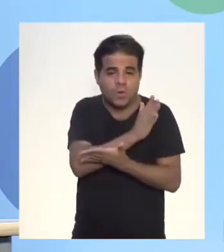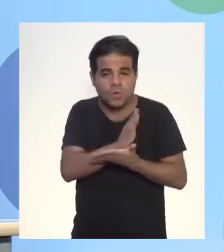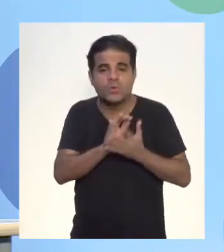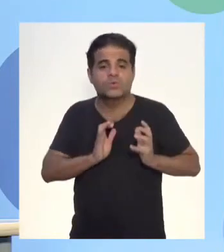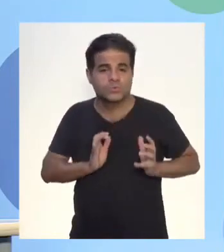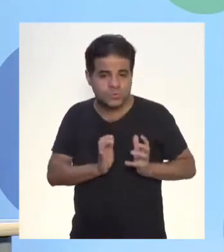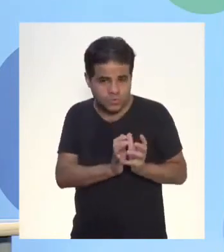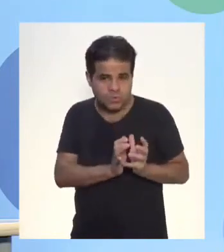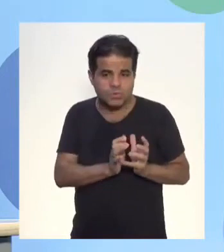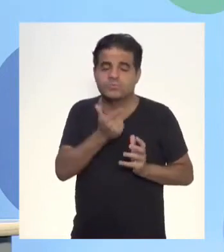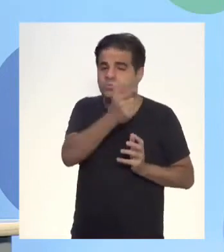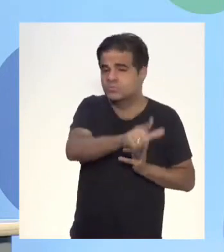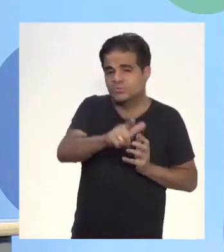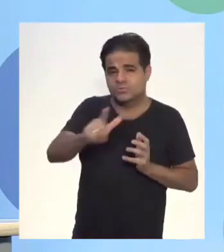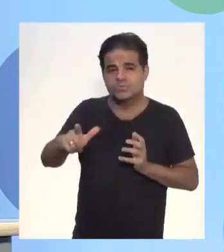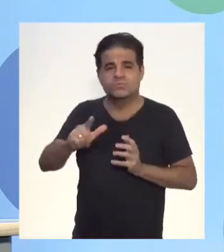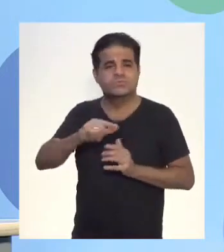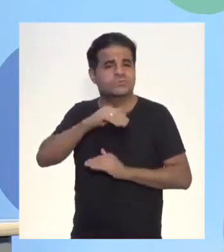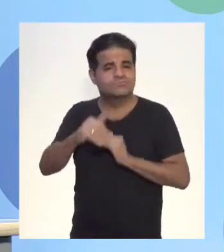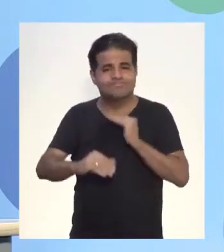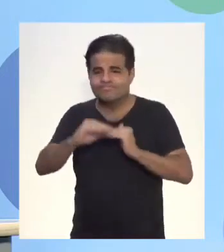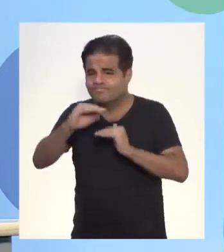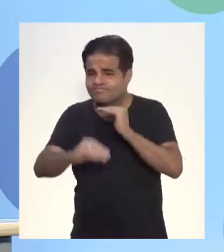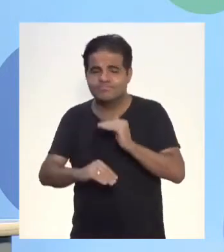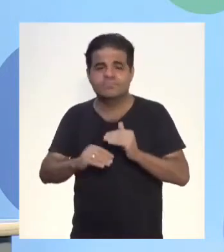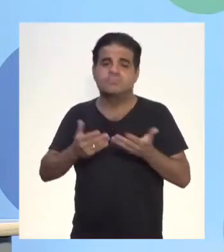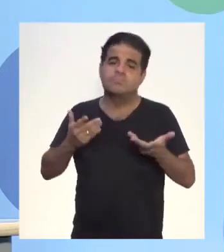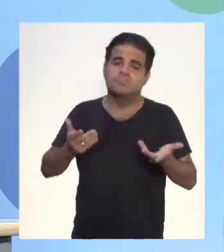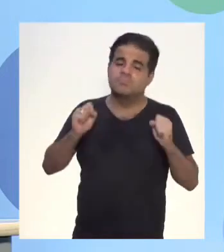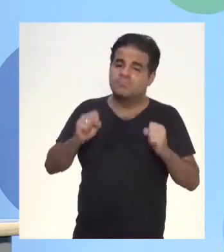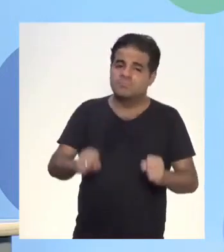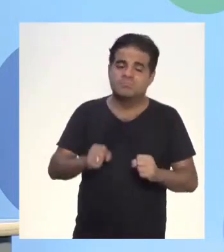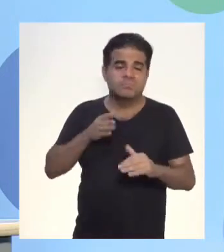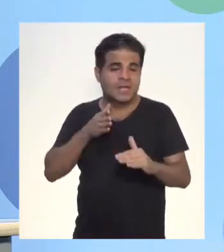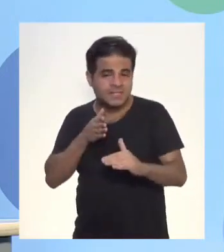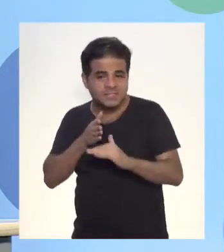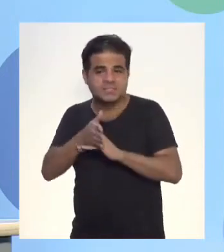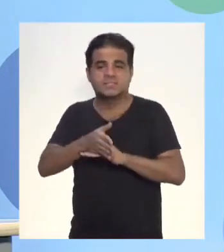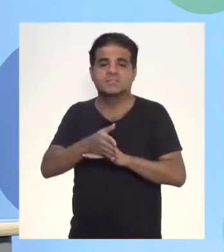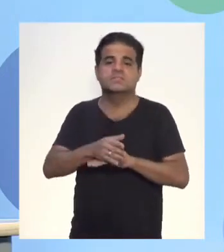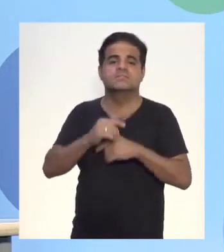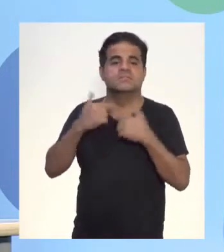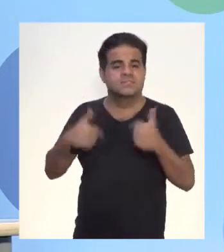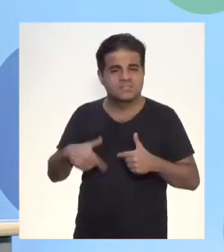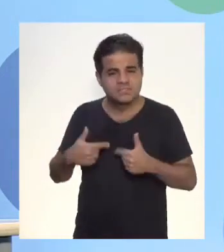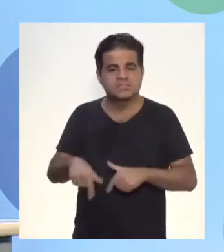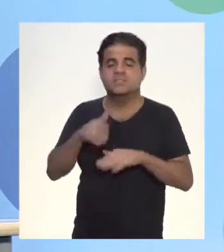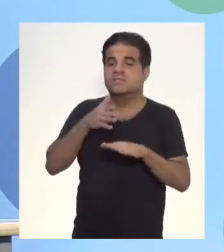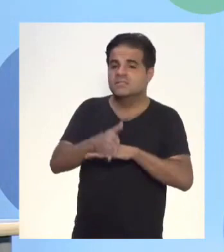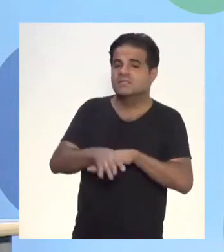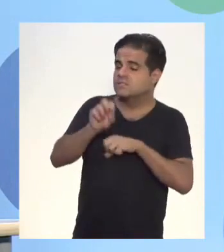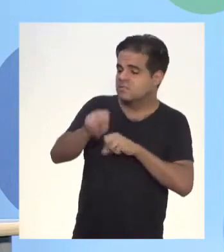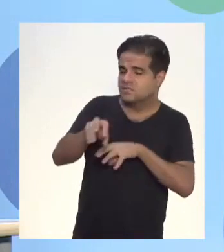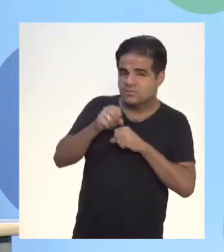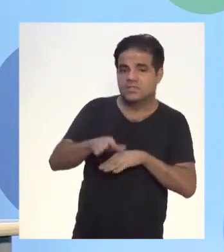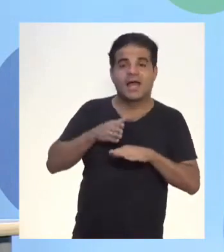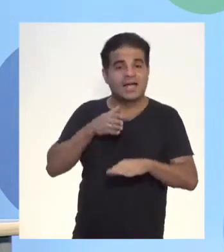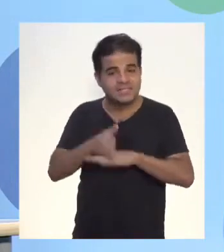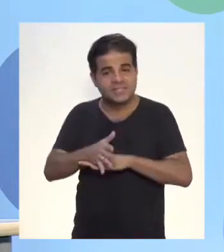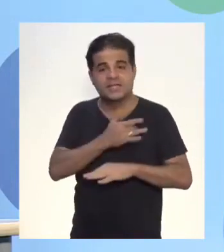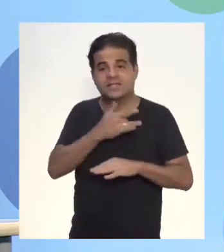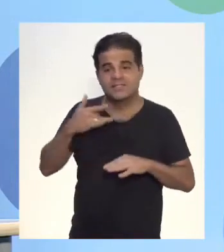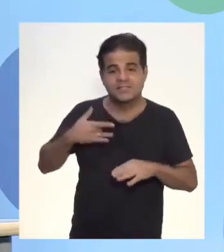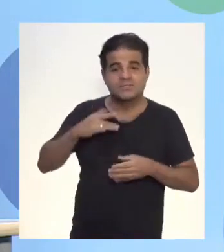a outros, e em todos os níveis, né, seja em relação ao acesso ao trabalho, acesso à educação, acesso à saúde,